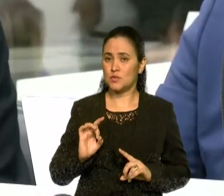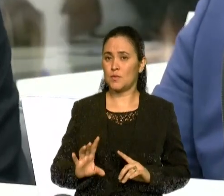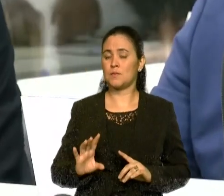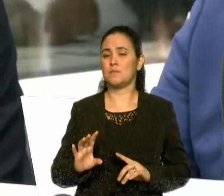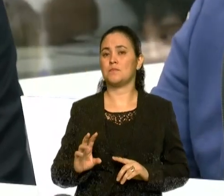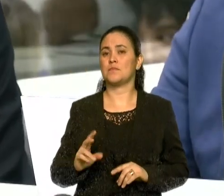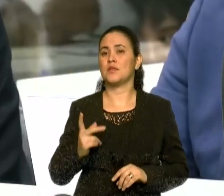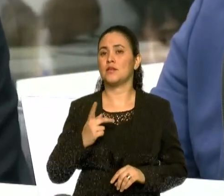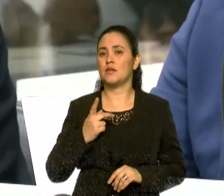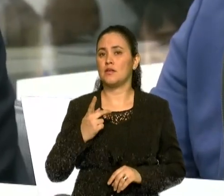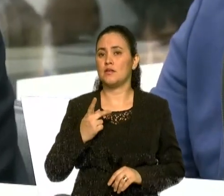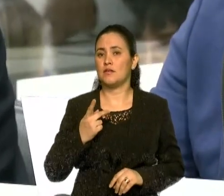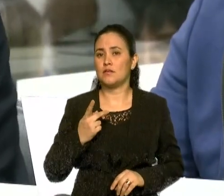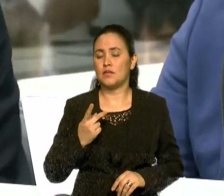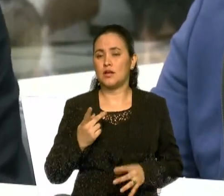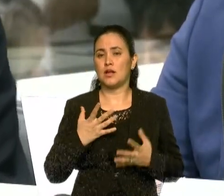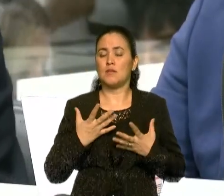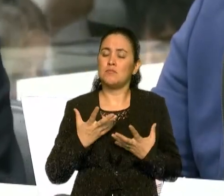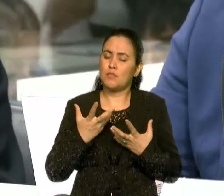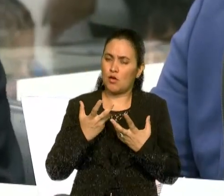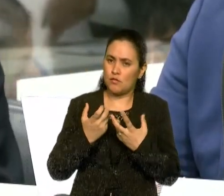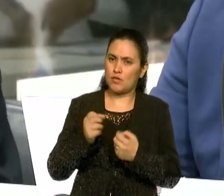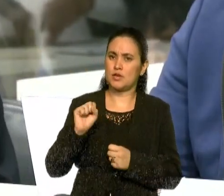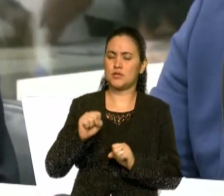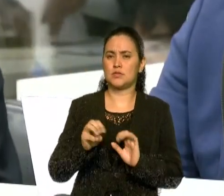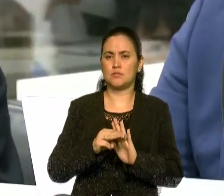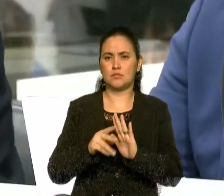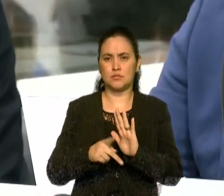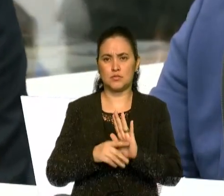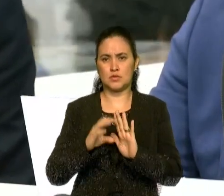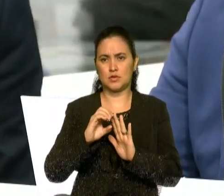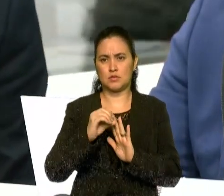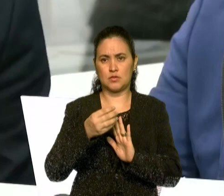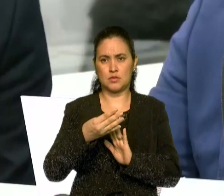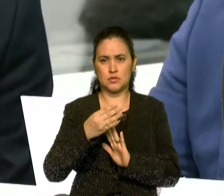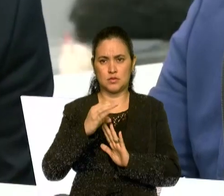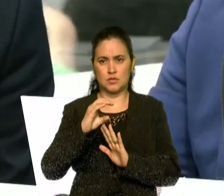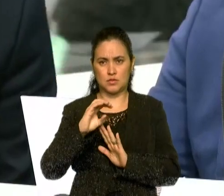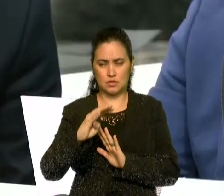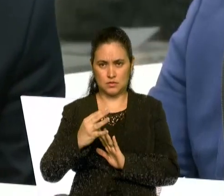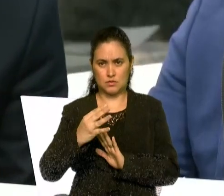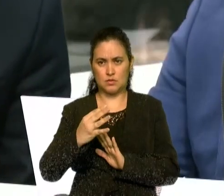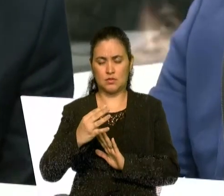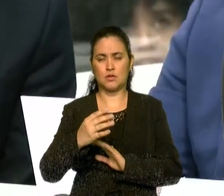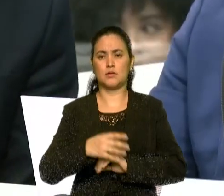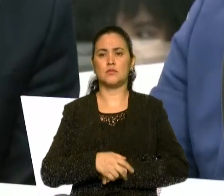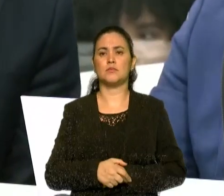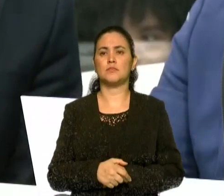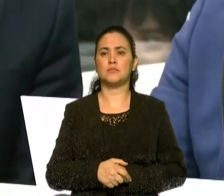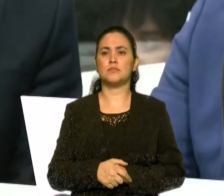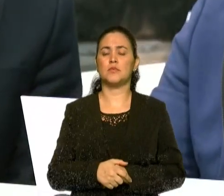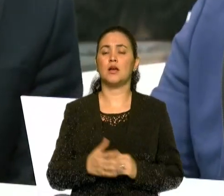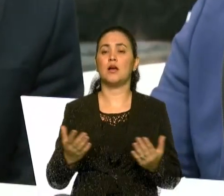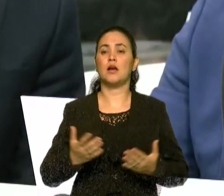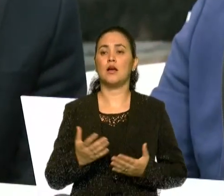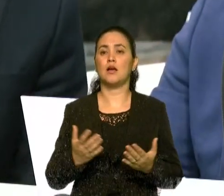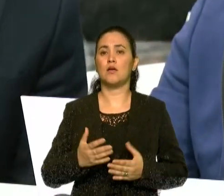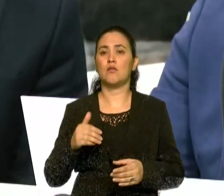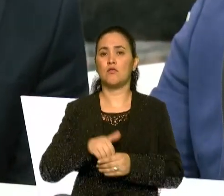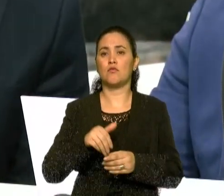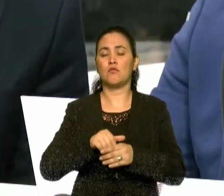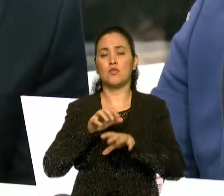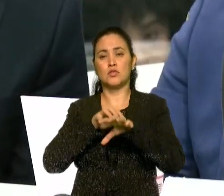sim, de aprovar a medida provisória 404. Vamos escolher os votos online. Deputada